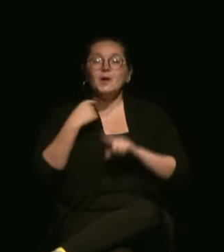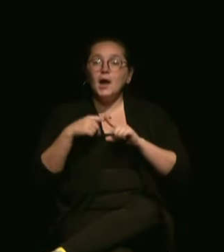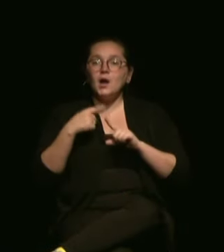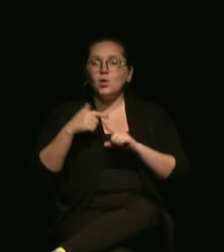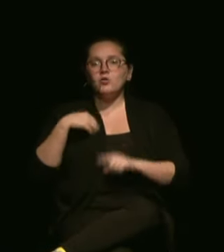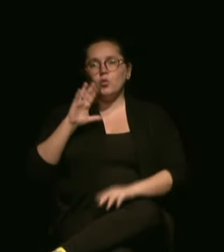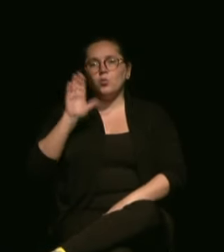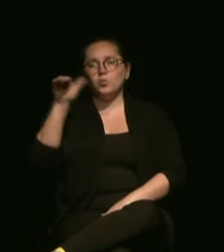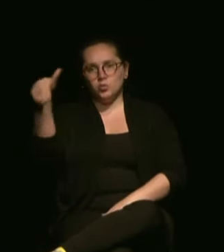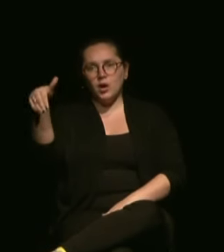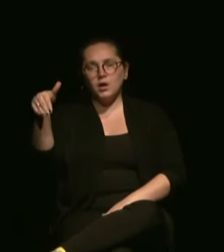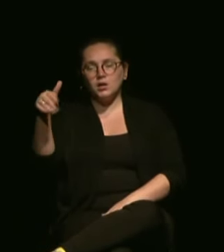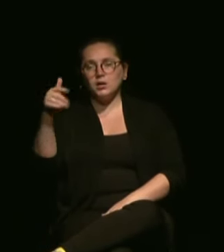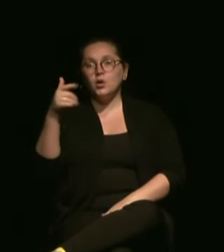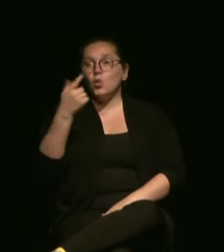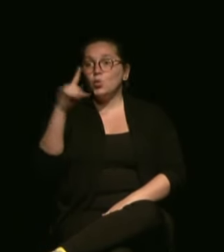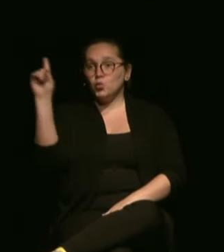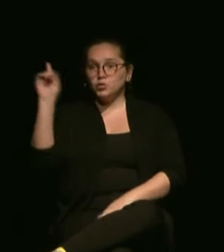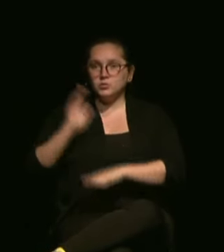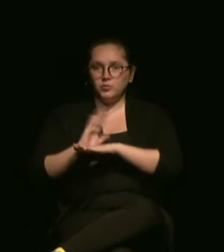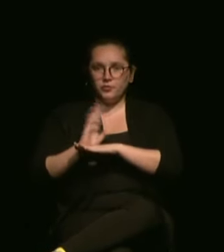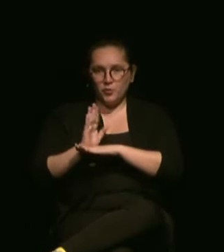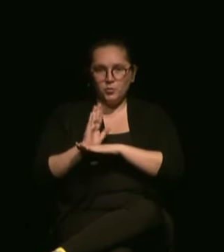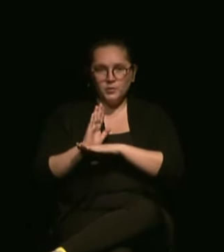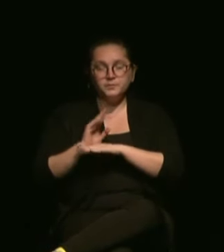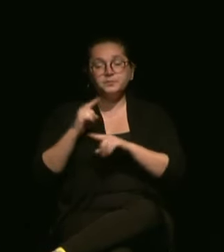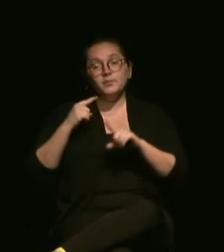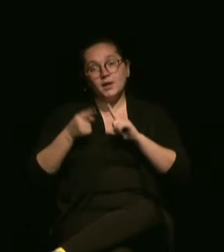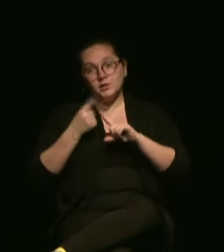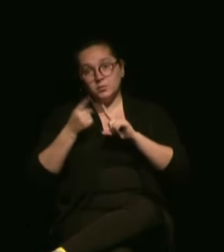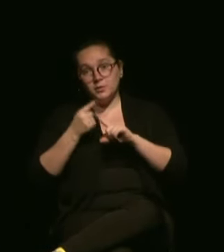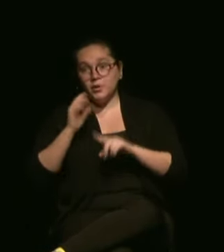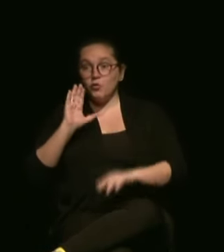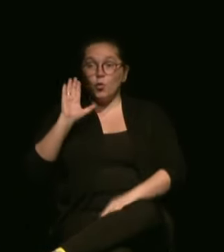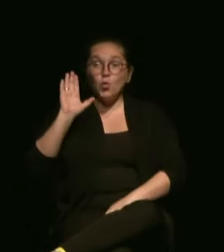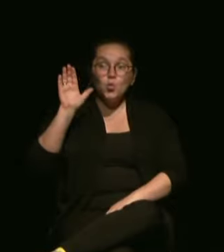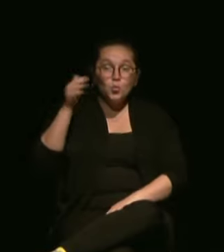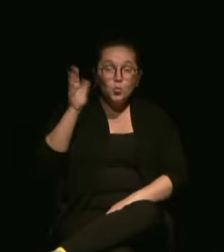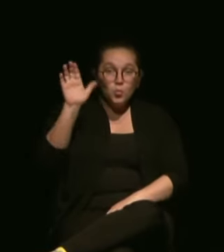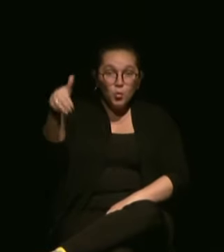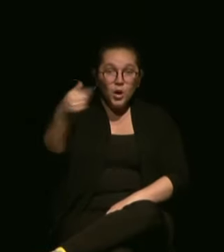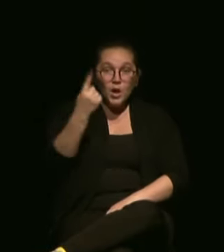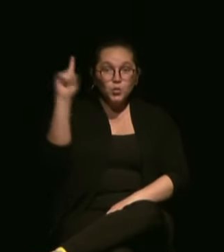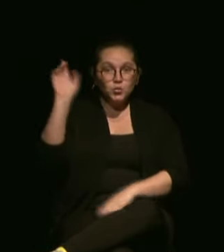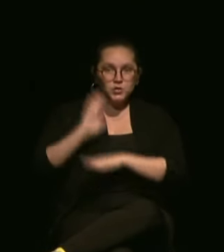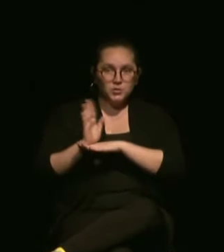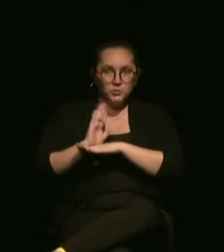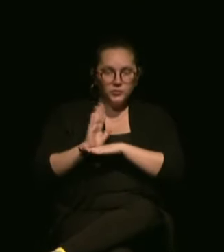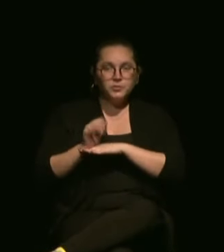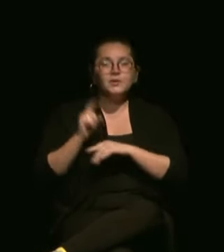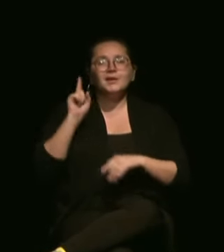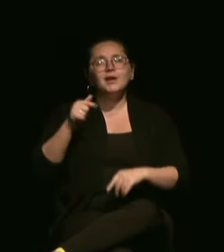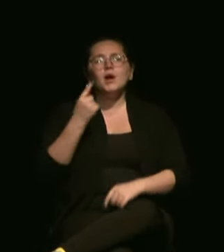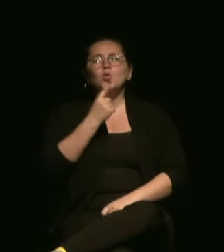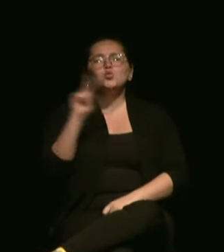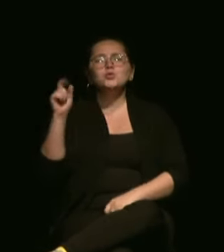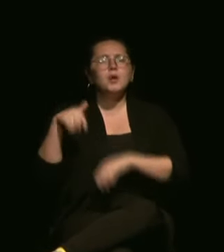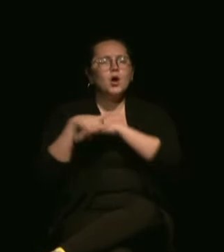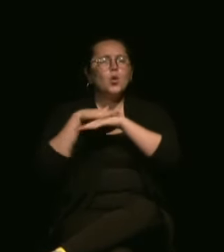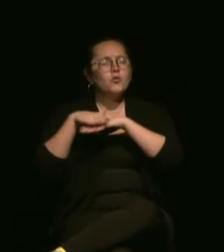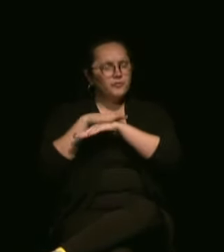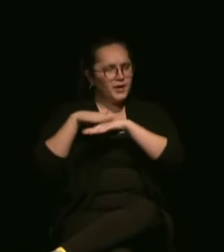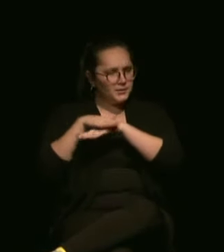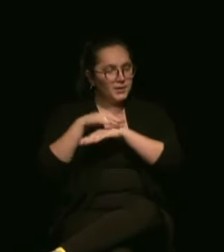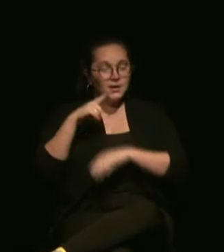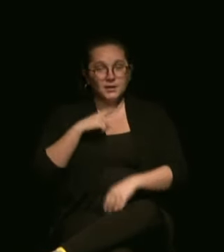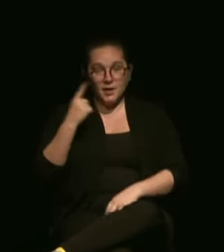pular agora para o último filme. Esse é o primeiro filme da retomada do Coutinho. Eu vou pular para o último filme, que é Últimas Conversas, e uma